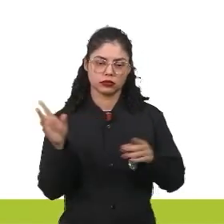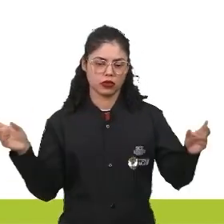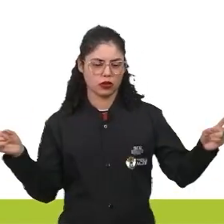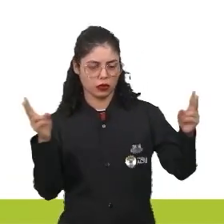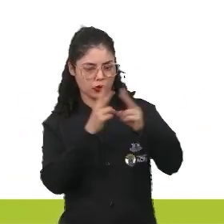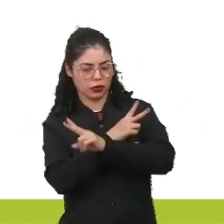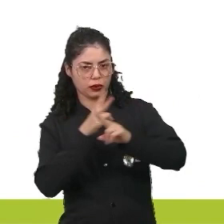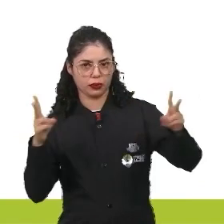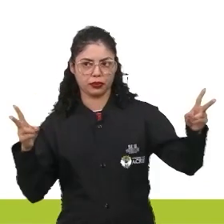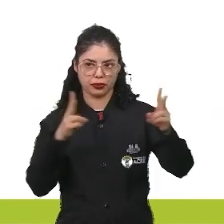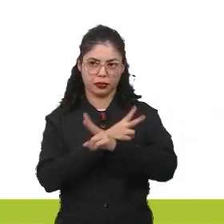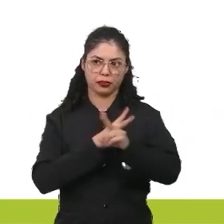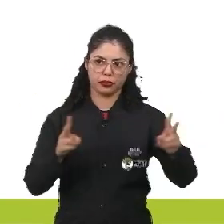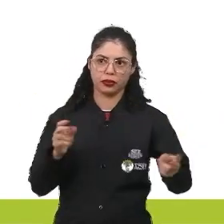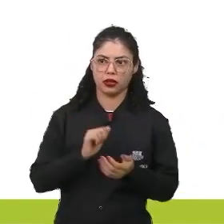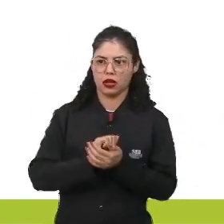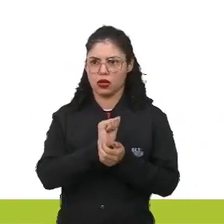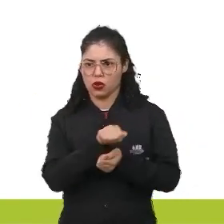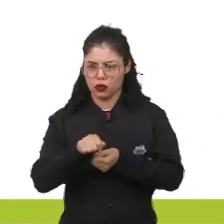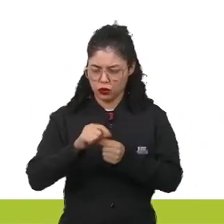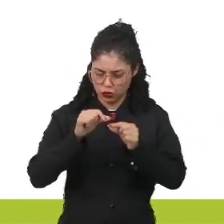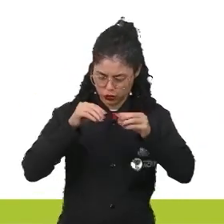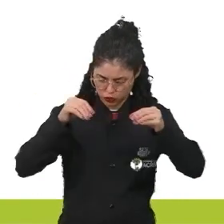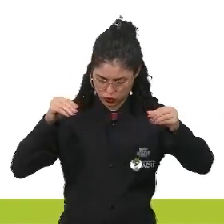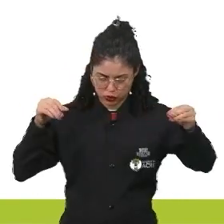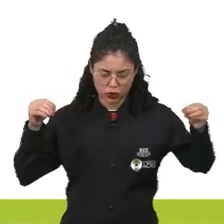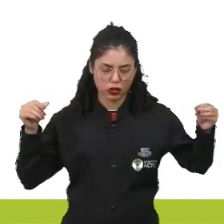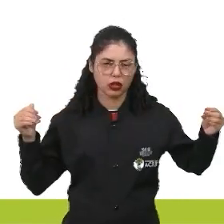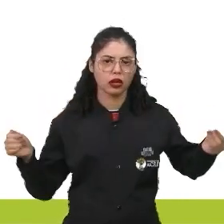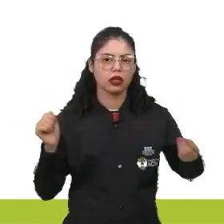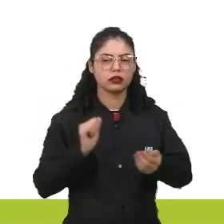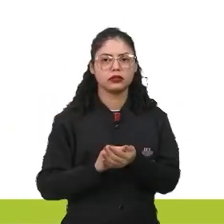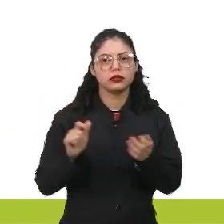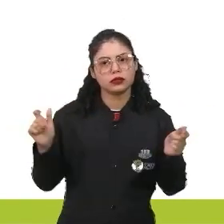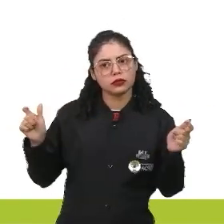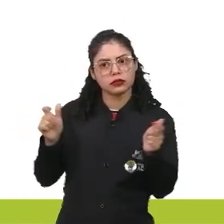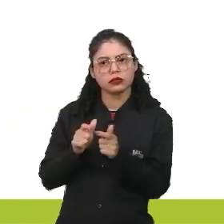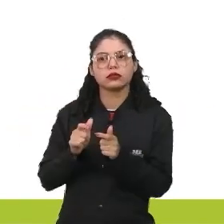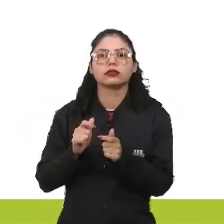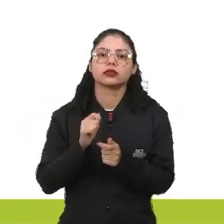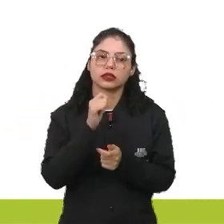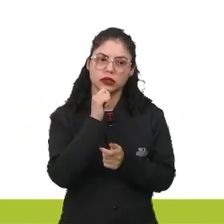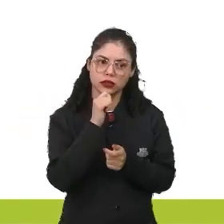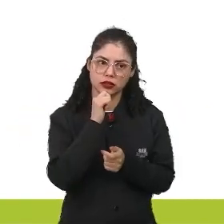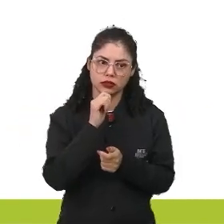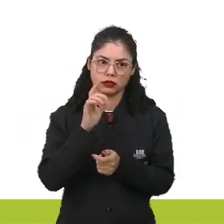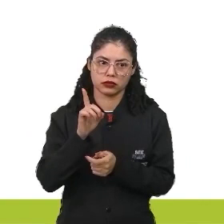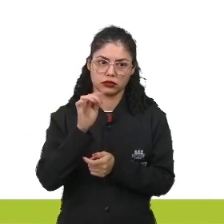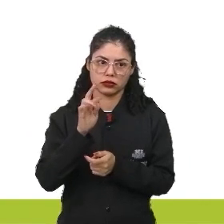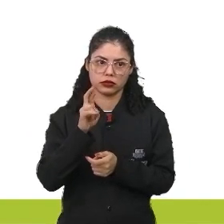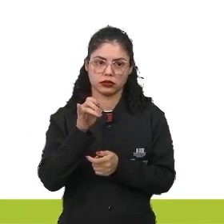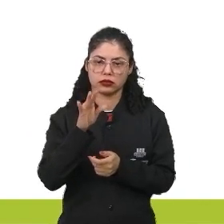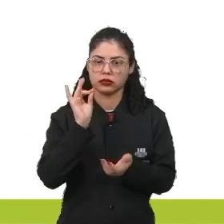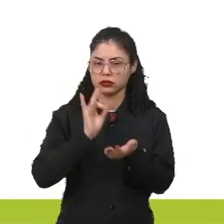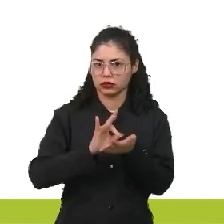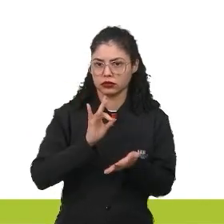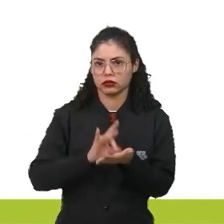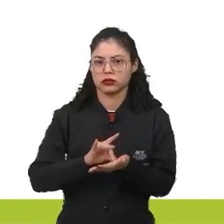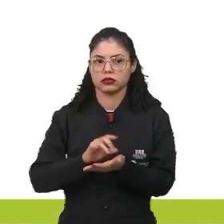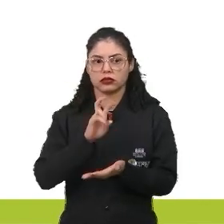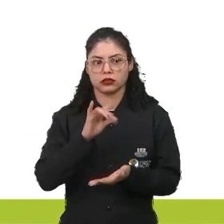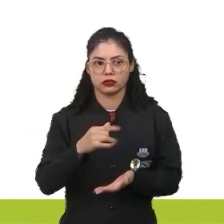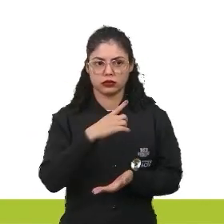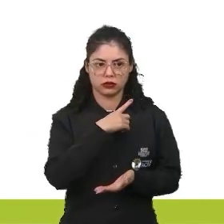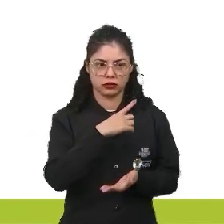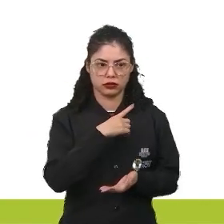vento, os grãos com menor densidade, na verdade, é o que vai ser